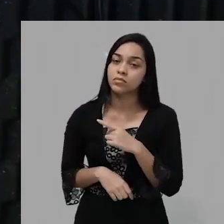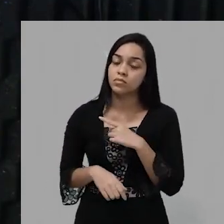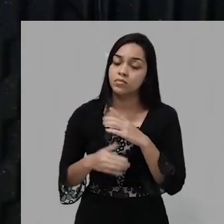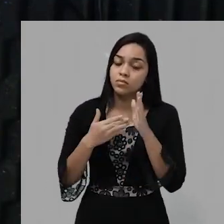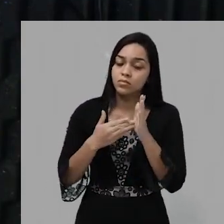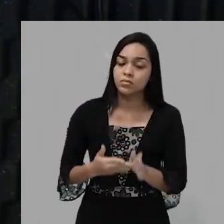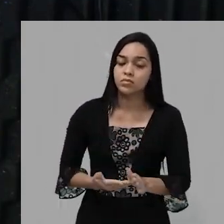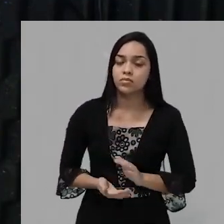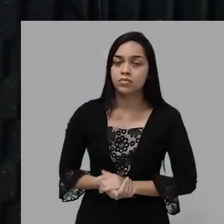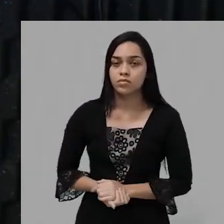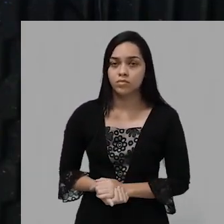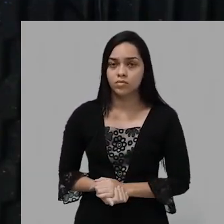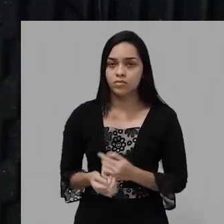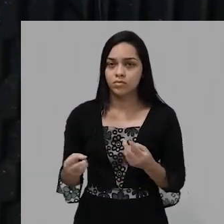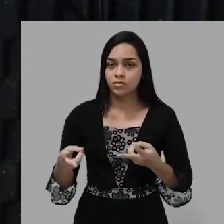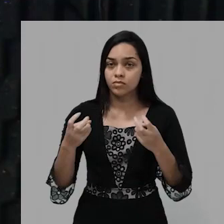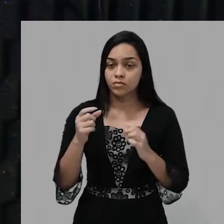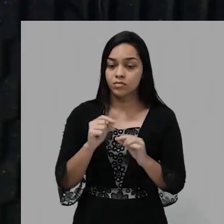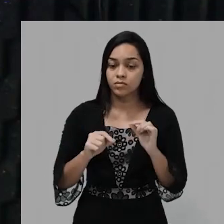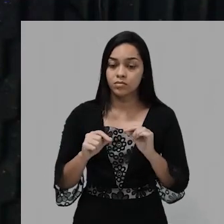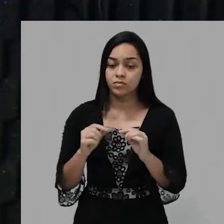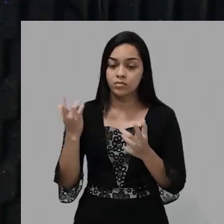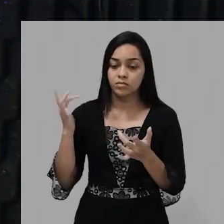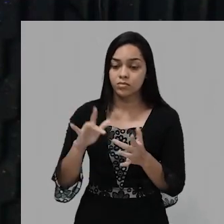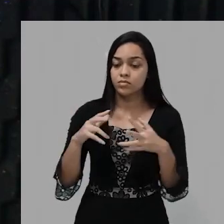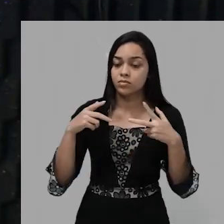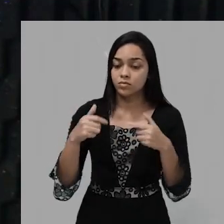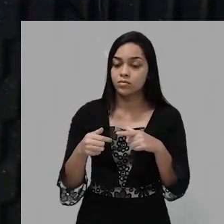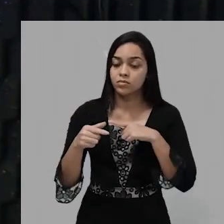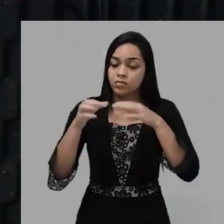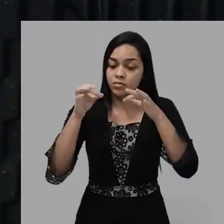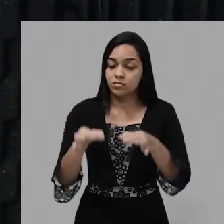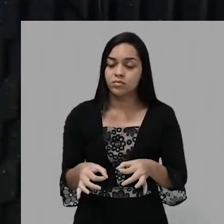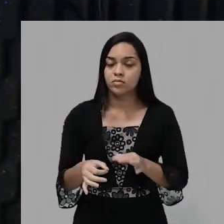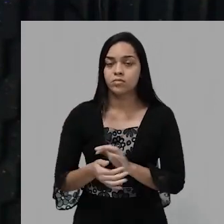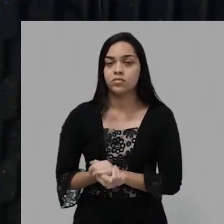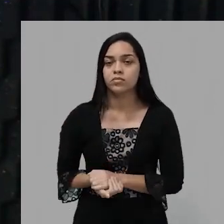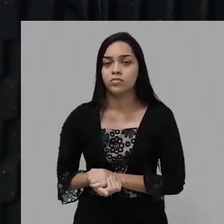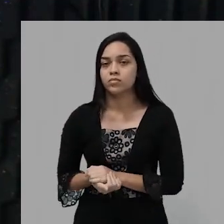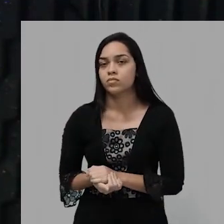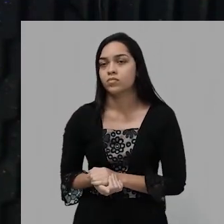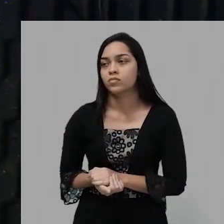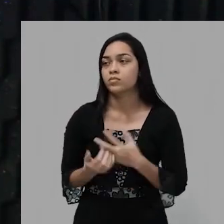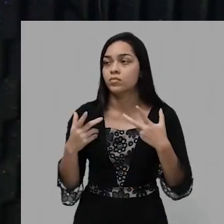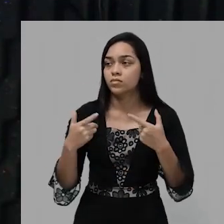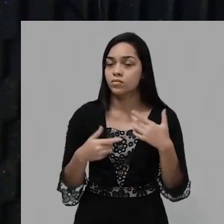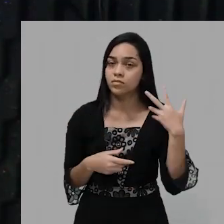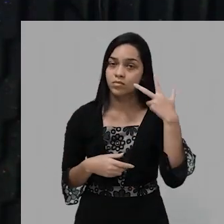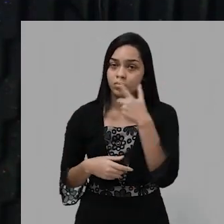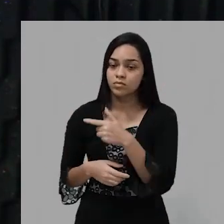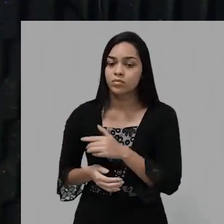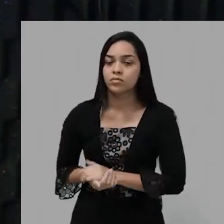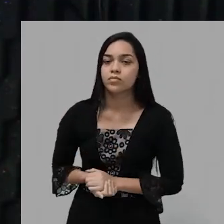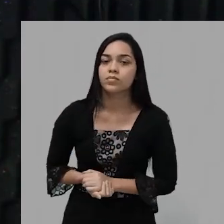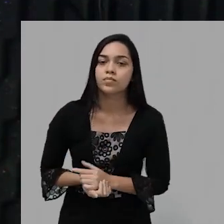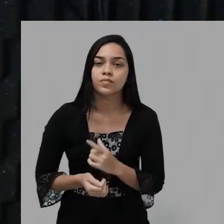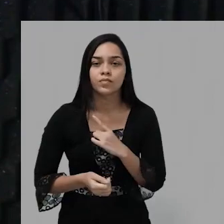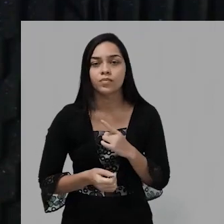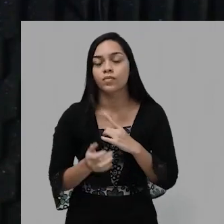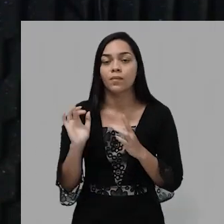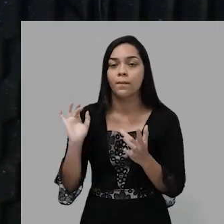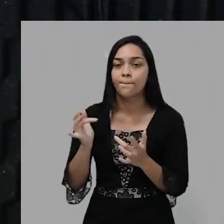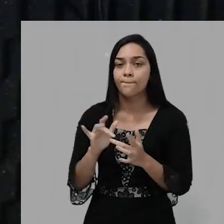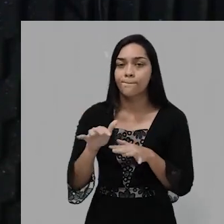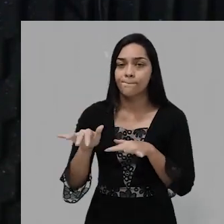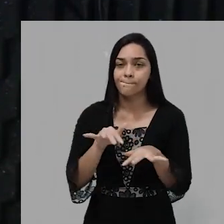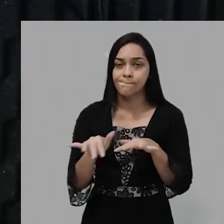seguir. Observe que o classicismo ele traz todo um rigor clássico, todo um rigor estético, né? As tendências